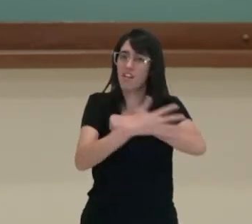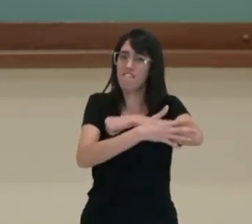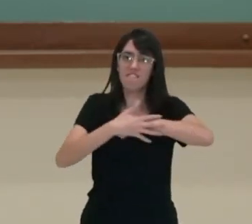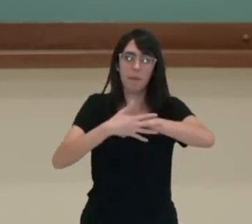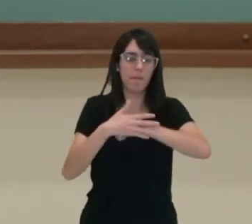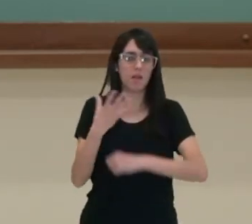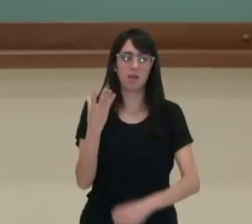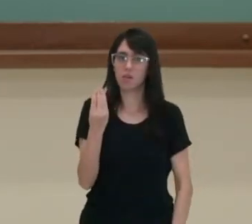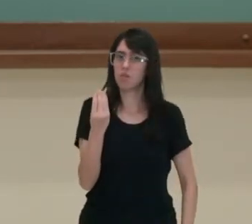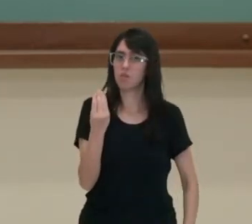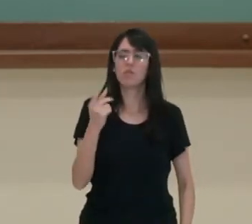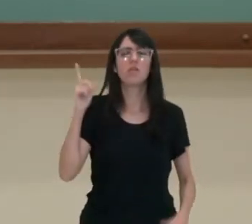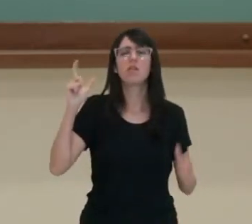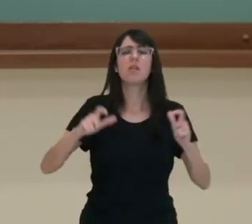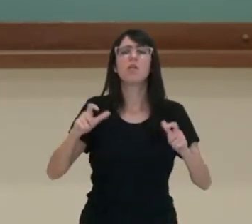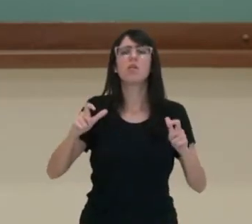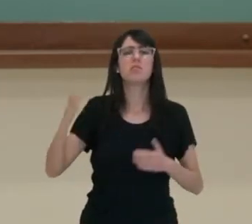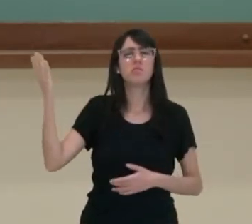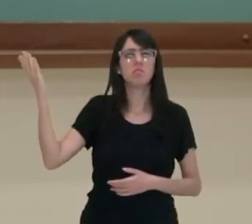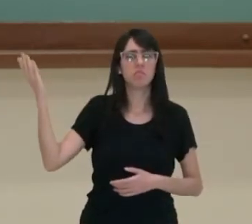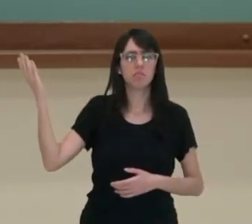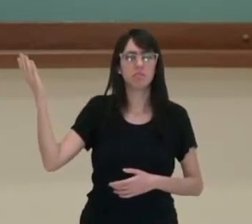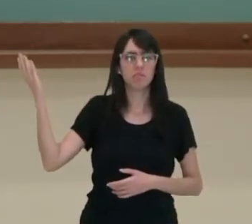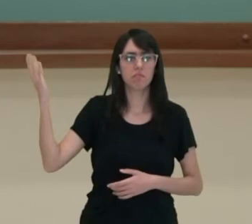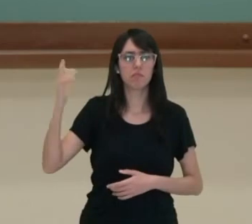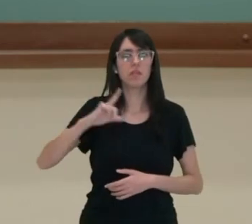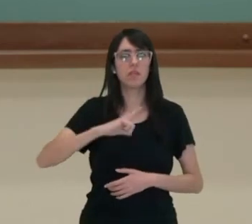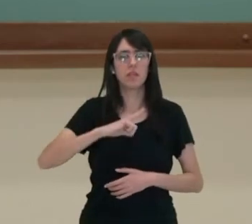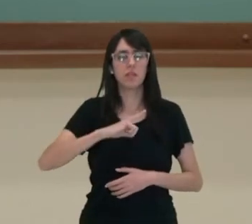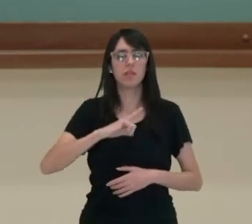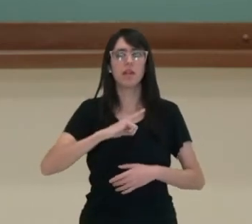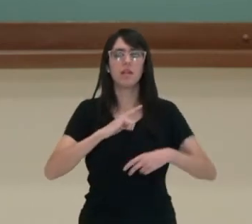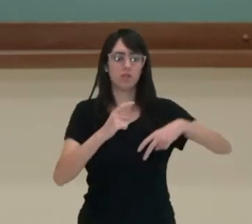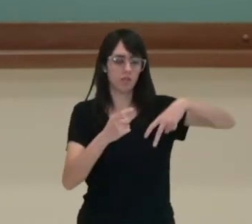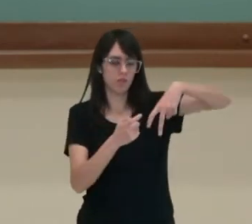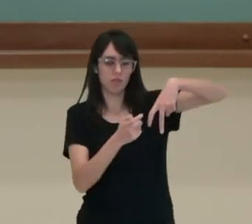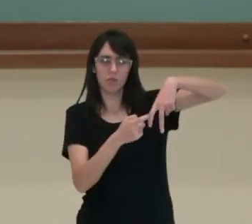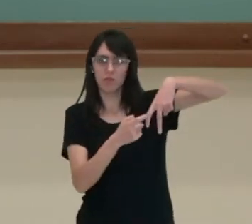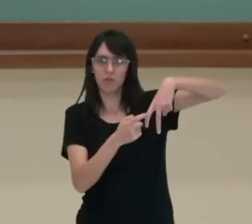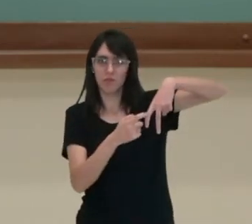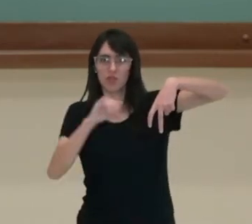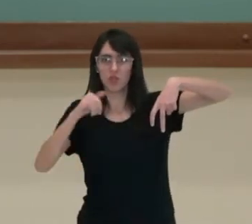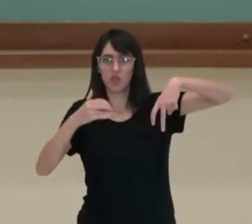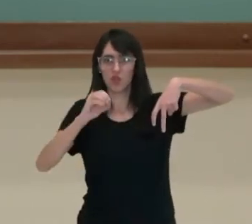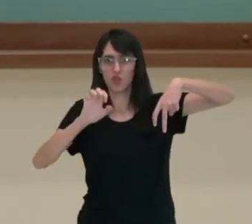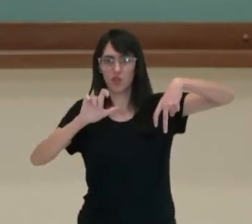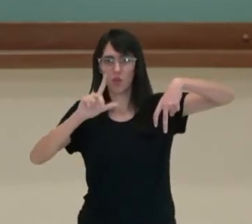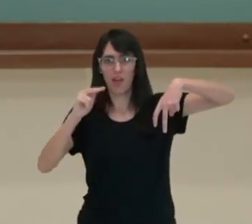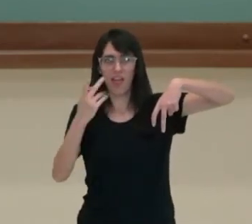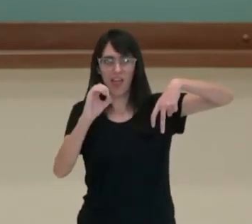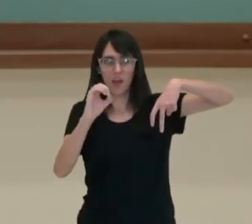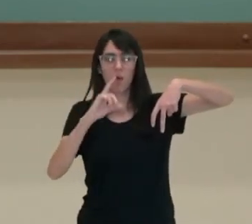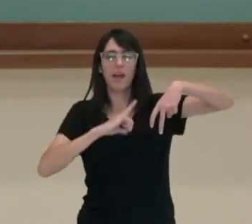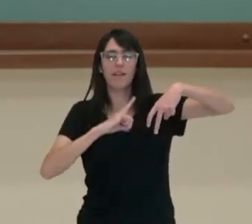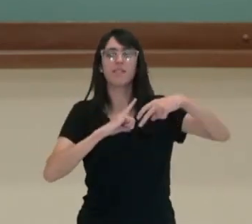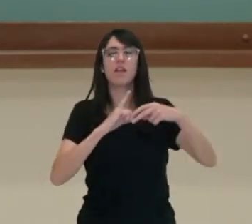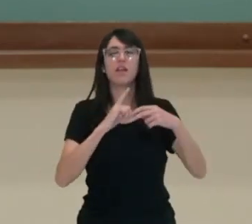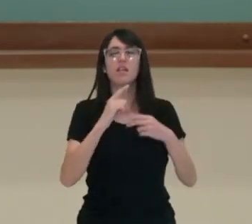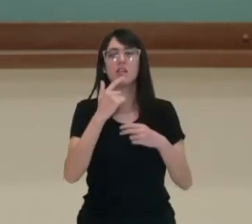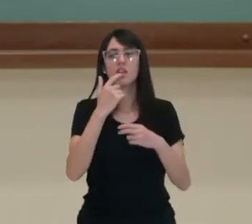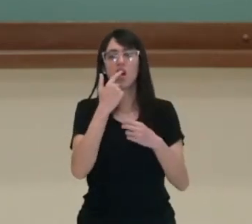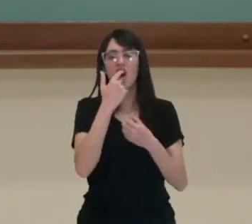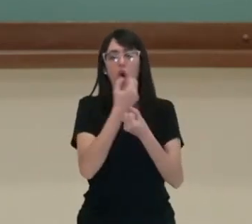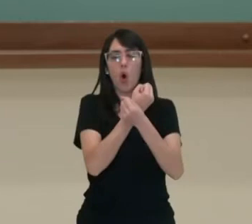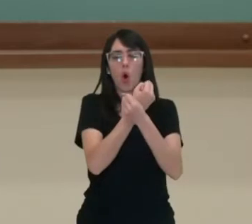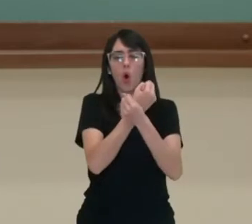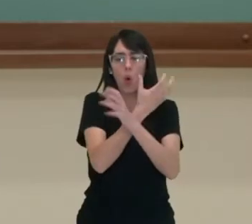né? Onde que ela está presente? No joelho, nosso joelho, nós temos os ossos longos, né?